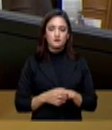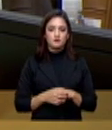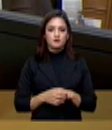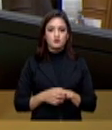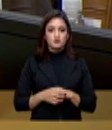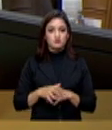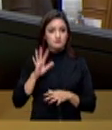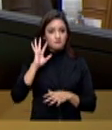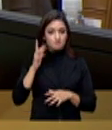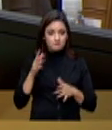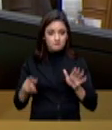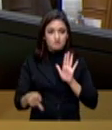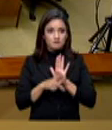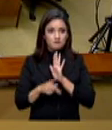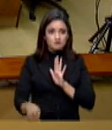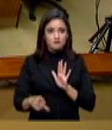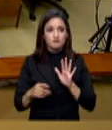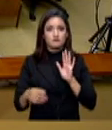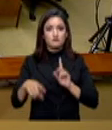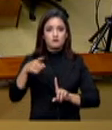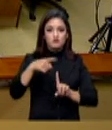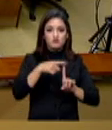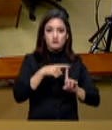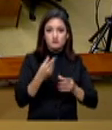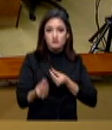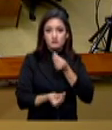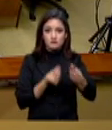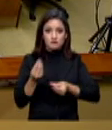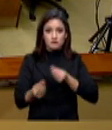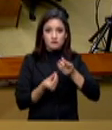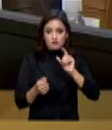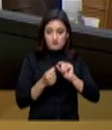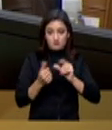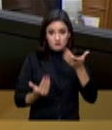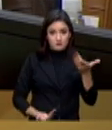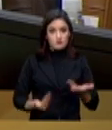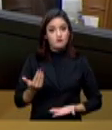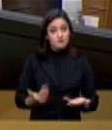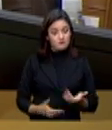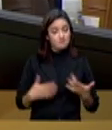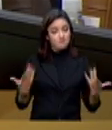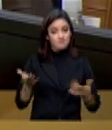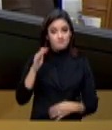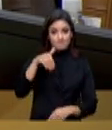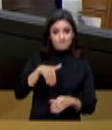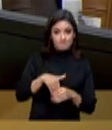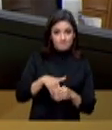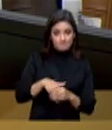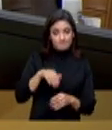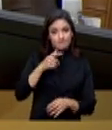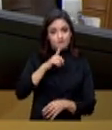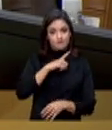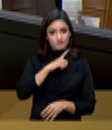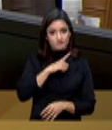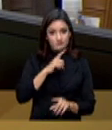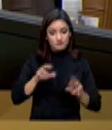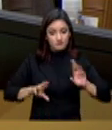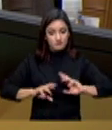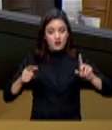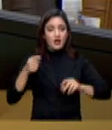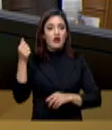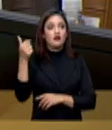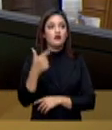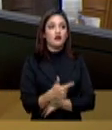Central pela modalidade de concessão do serviço o voto que apresento Diverge ao